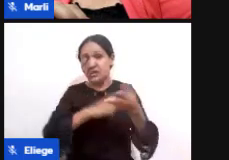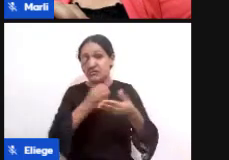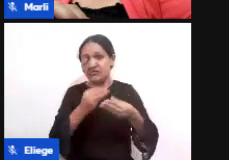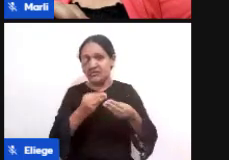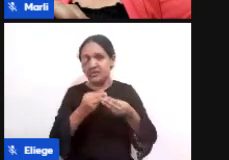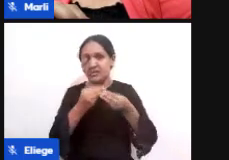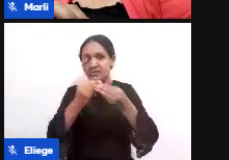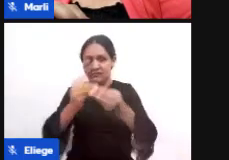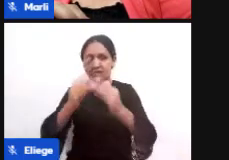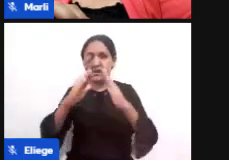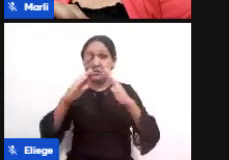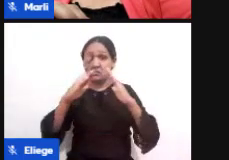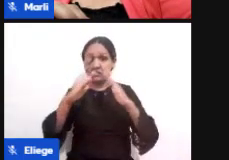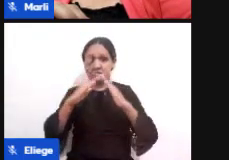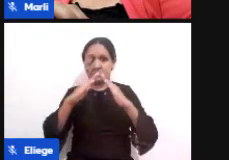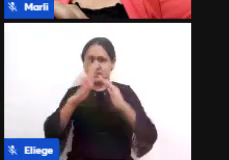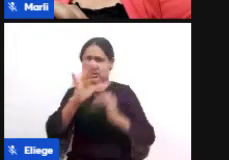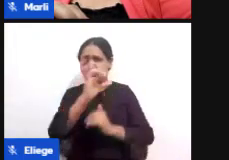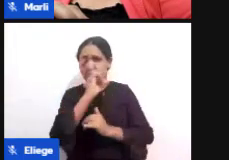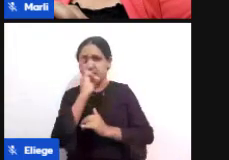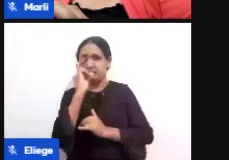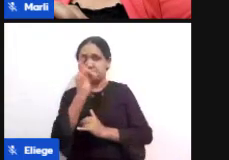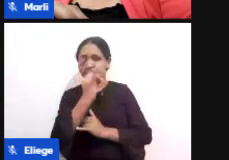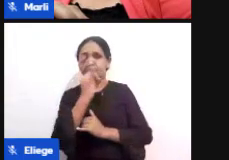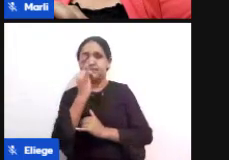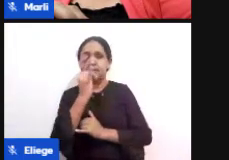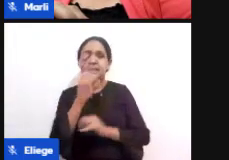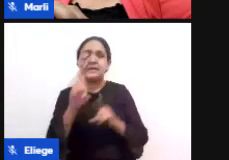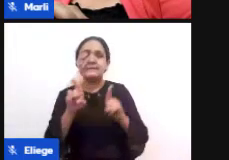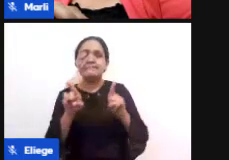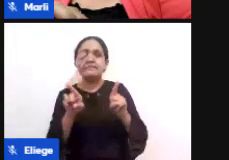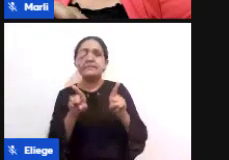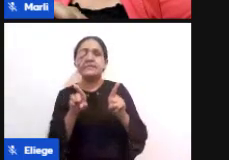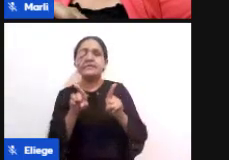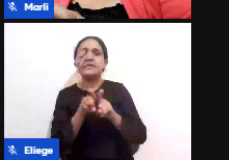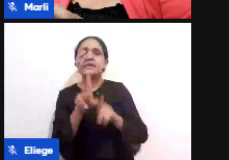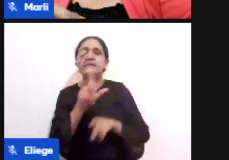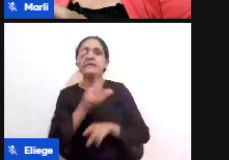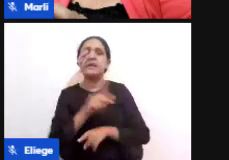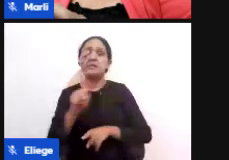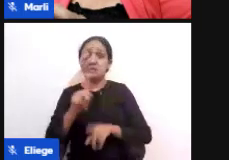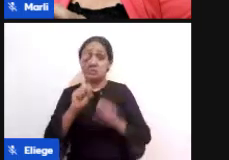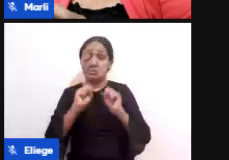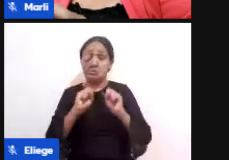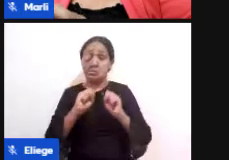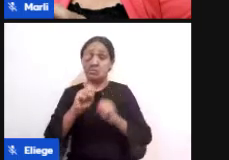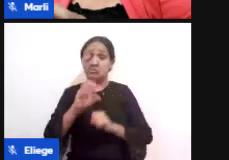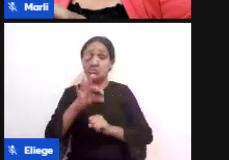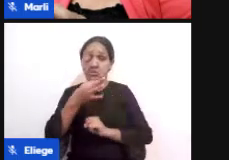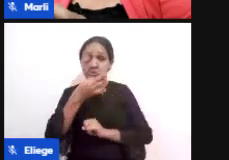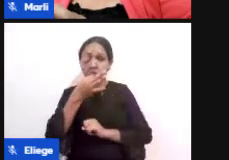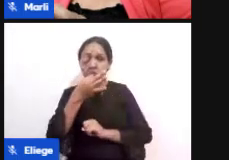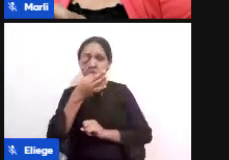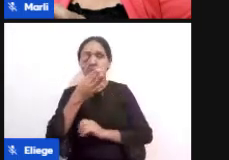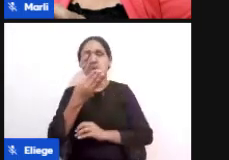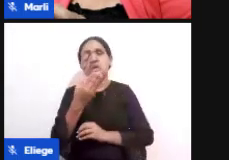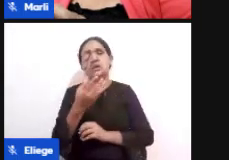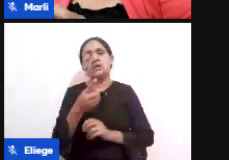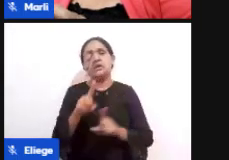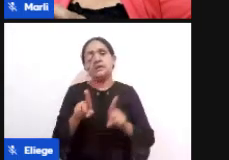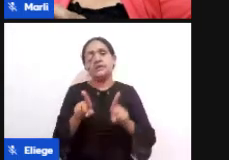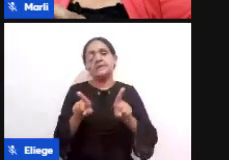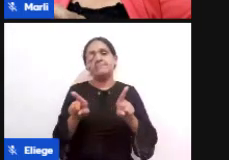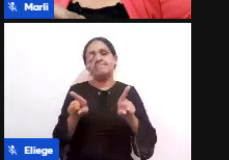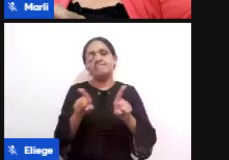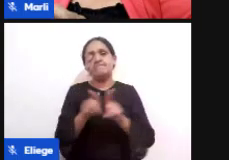importante, né? E fora isso, a professora também pode colocar ali, colocar como